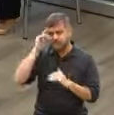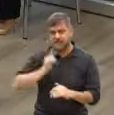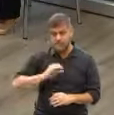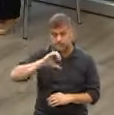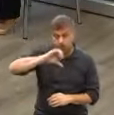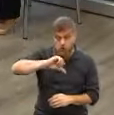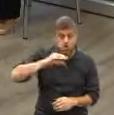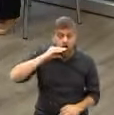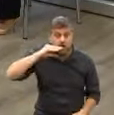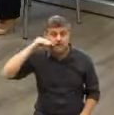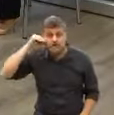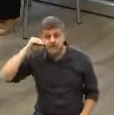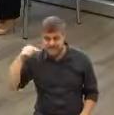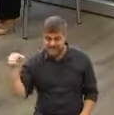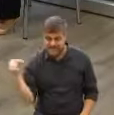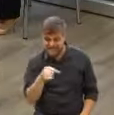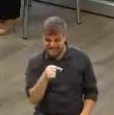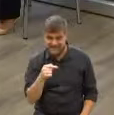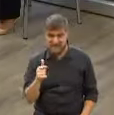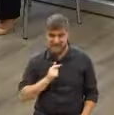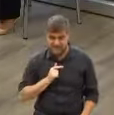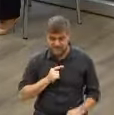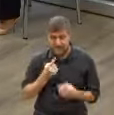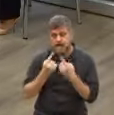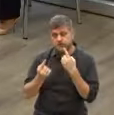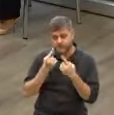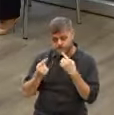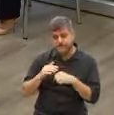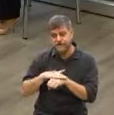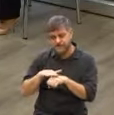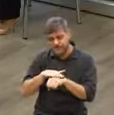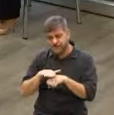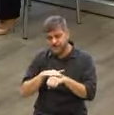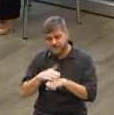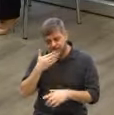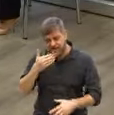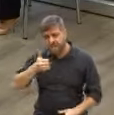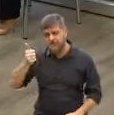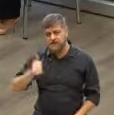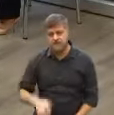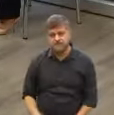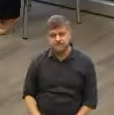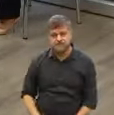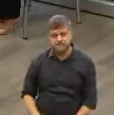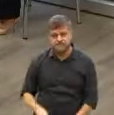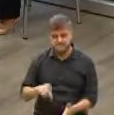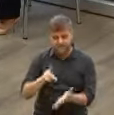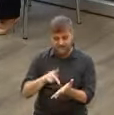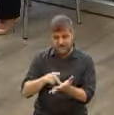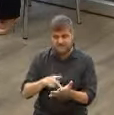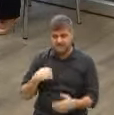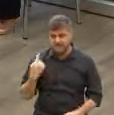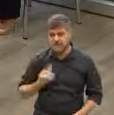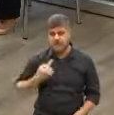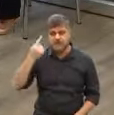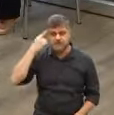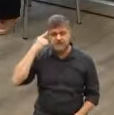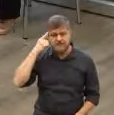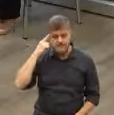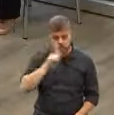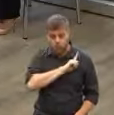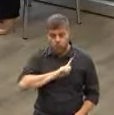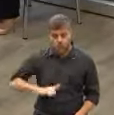9 adolescentes. 9 adolescentes. A gente precisa dialogar sobre isso, a verdade é essa, E quando a gente fala do Estado, é uma discussão bem complexa,